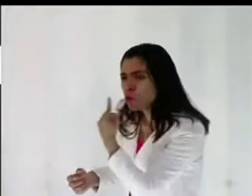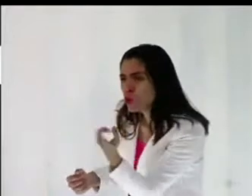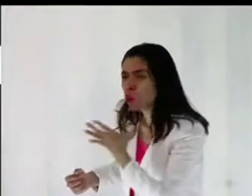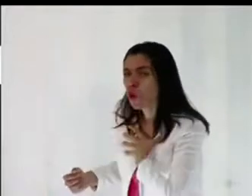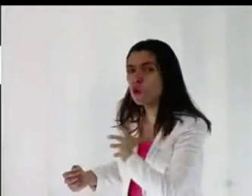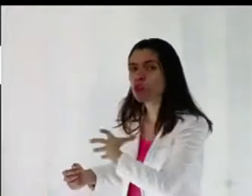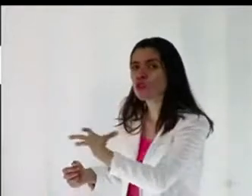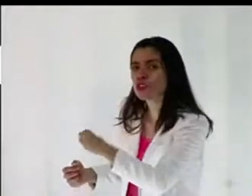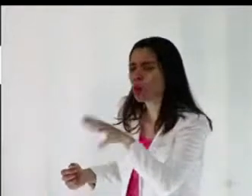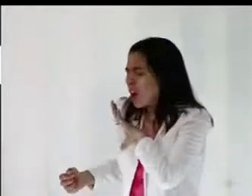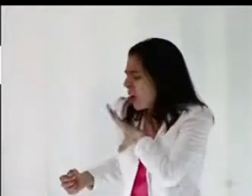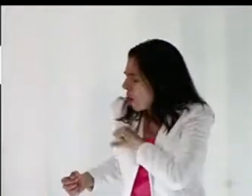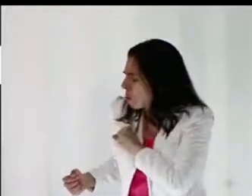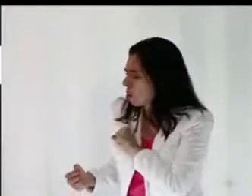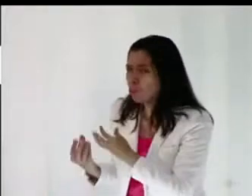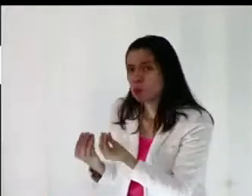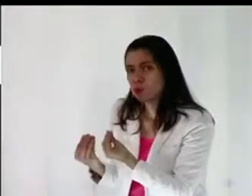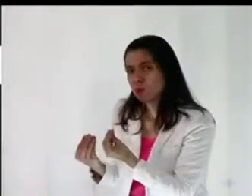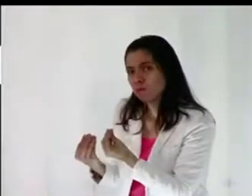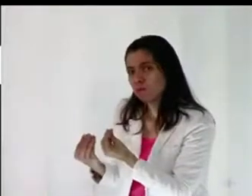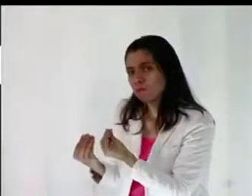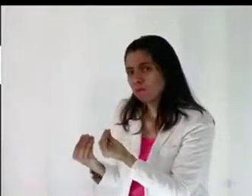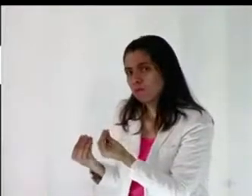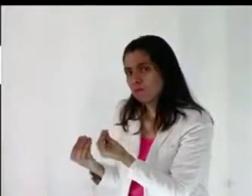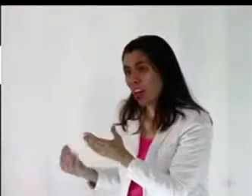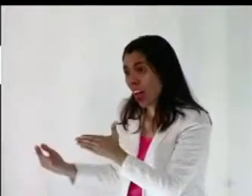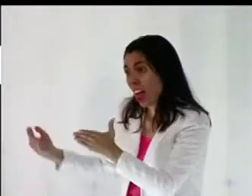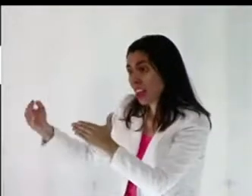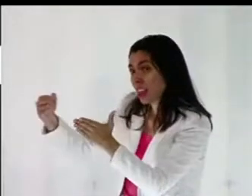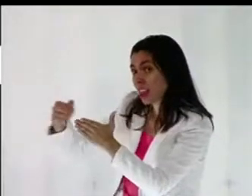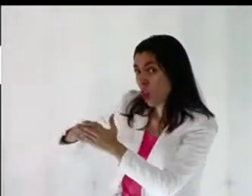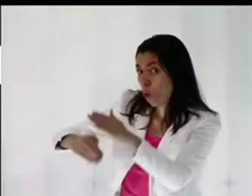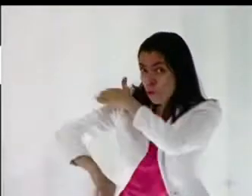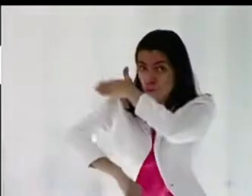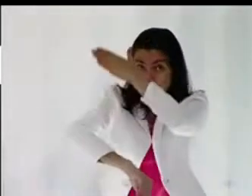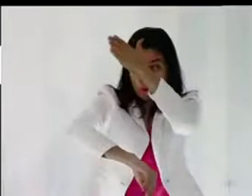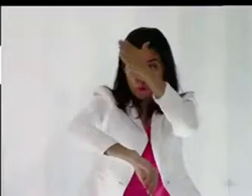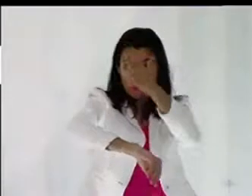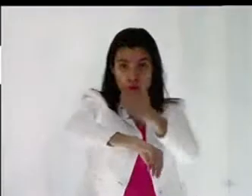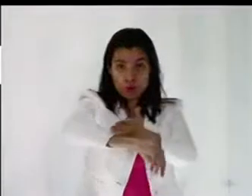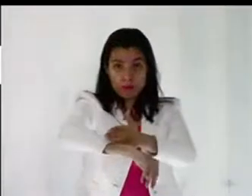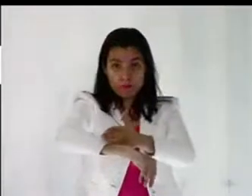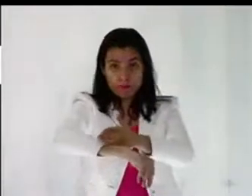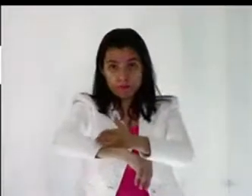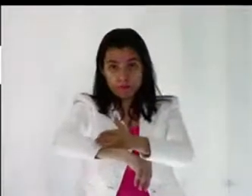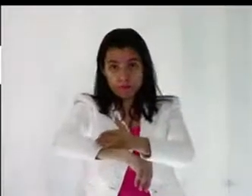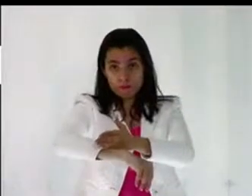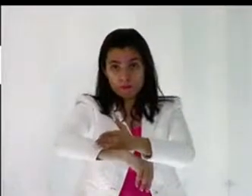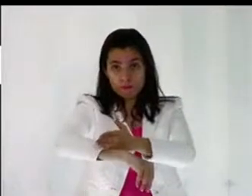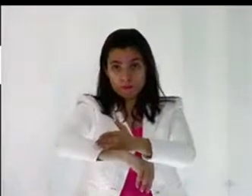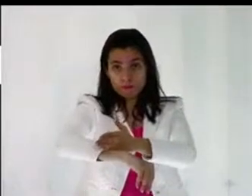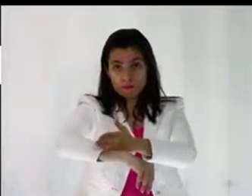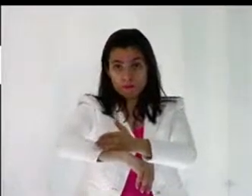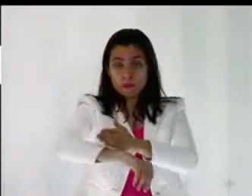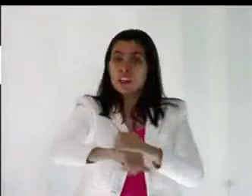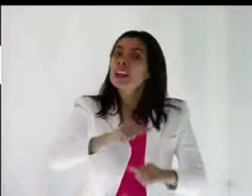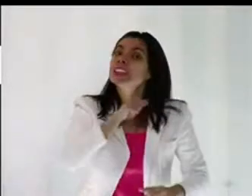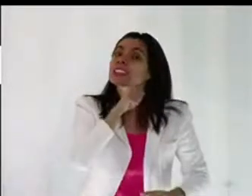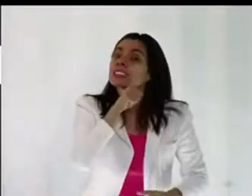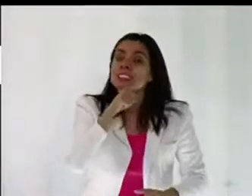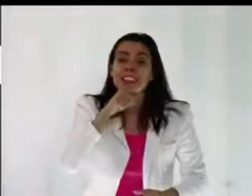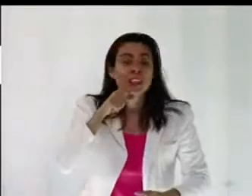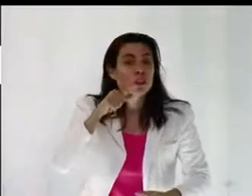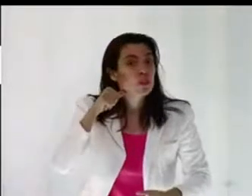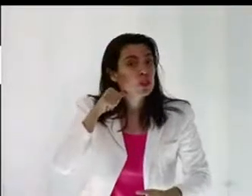Isaque, a quem amas, e vai-te à terra de Moriá. Oferece-o ali em holocausto sobre um dos montes